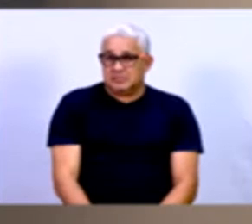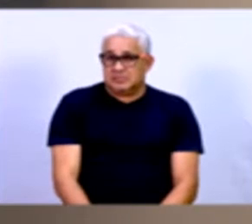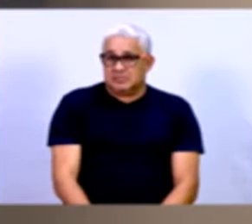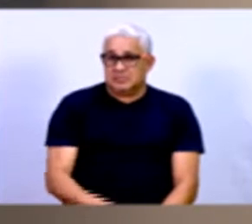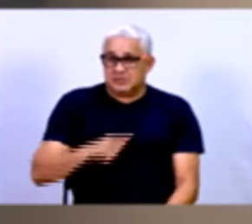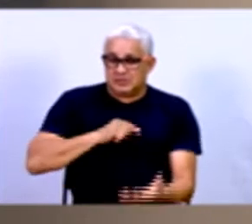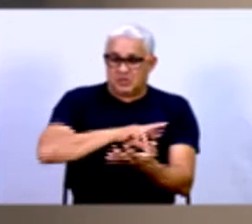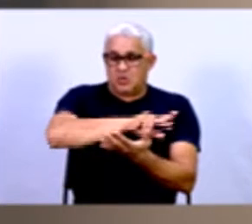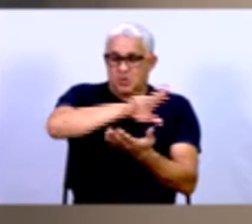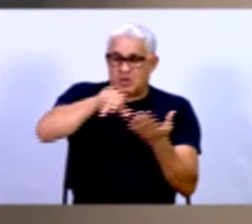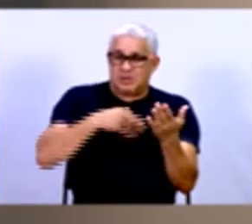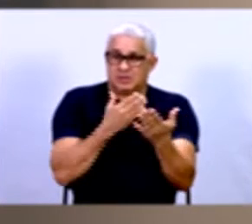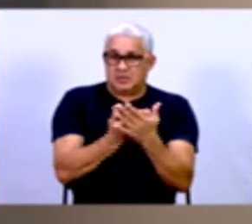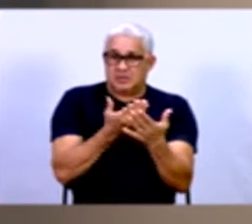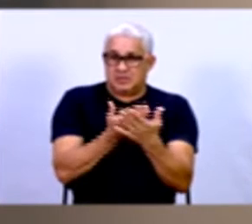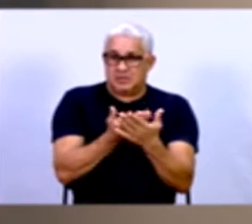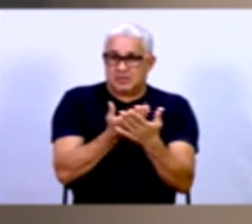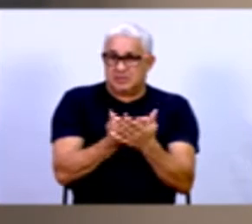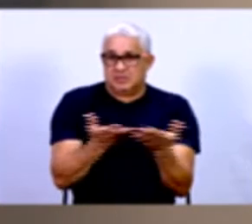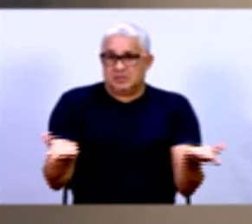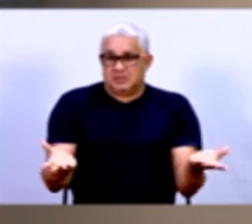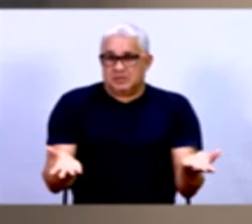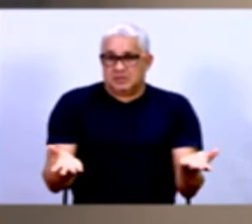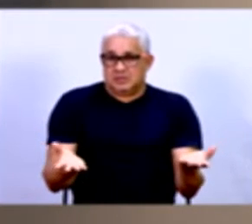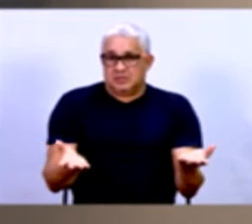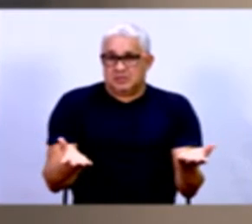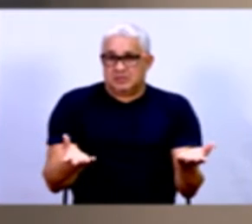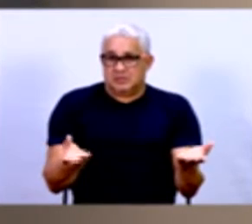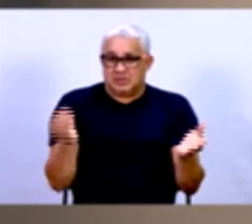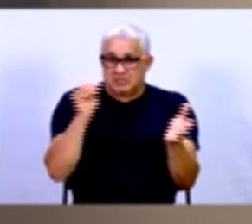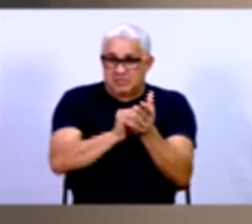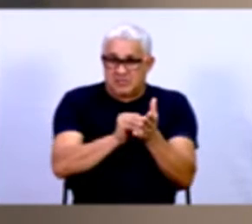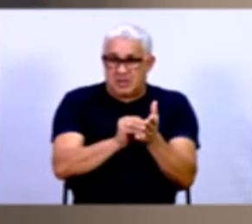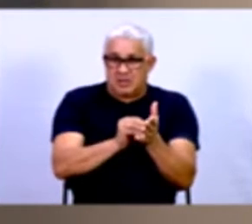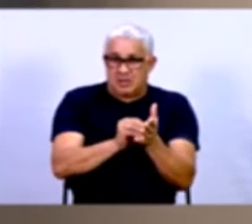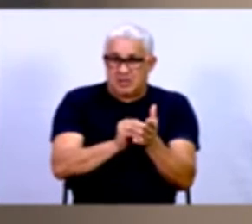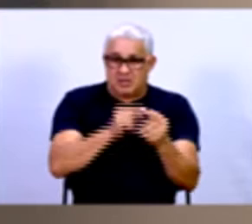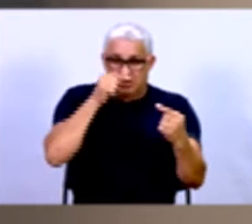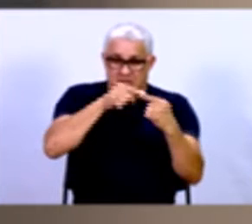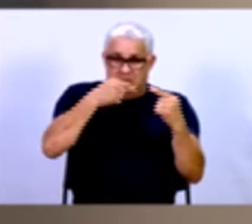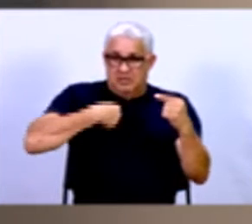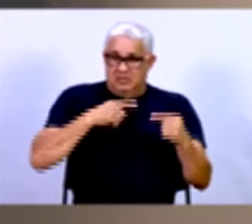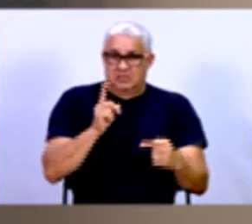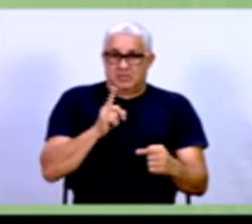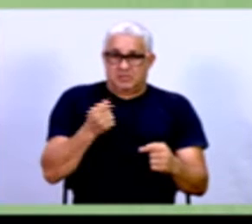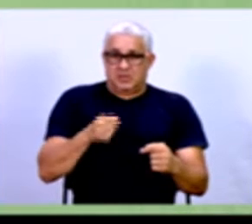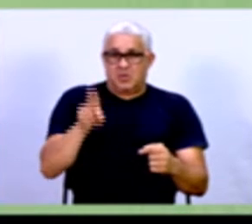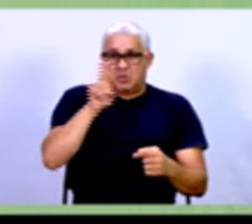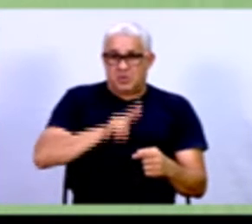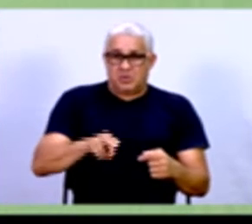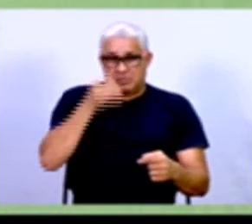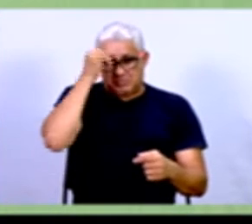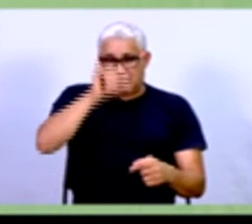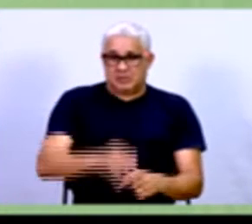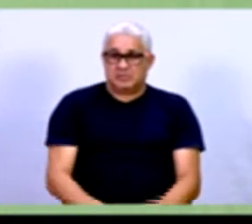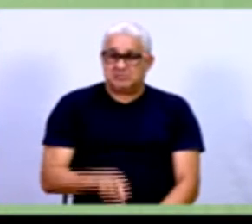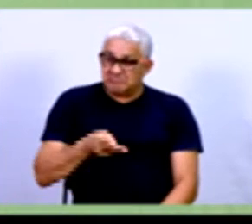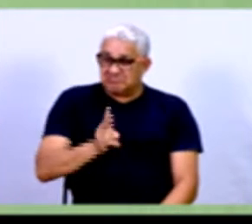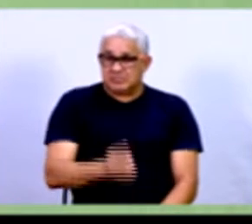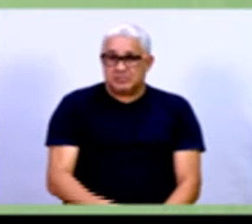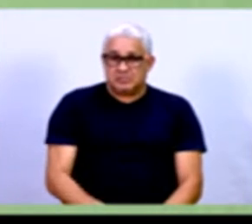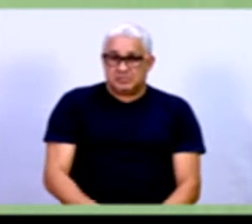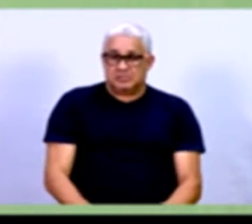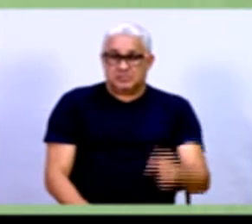vários outros estudos aí para não ser aplicado para mim. Então, a gente continua sem utilizar eles, tá?